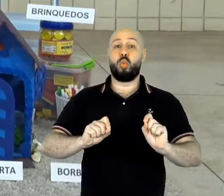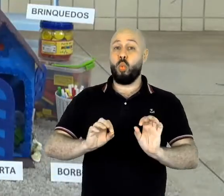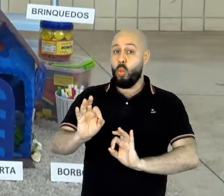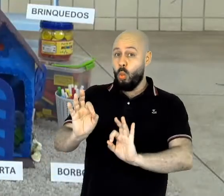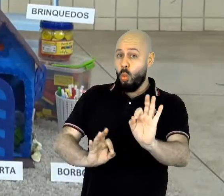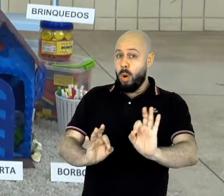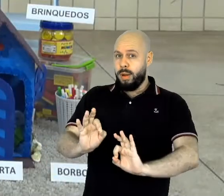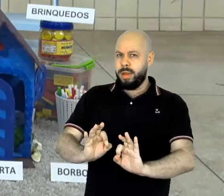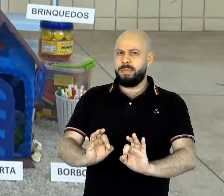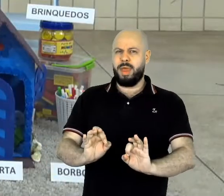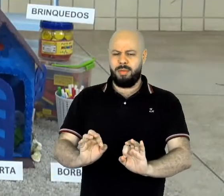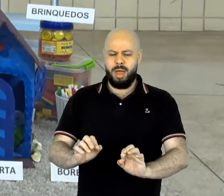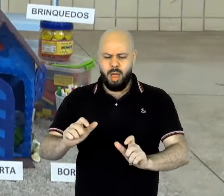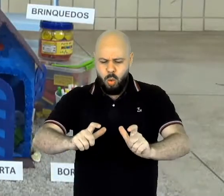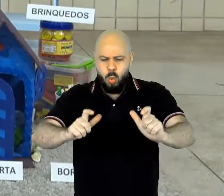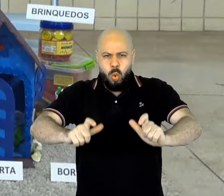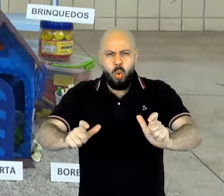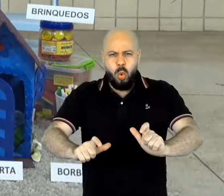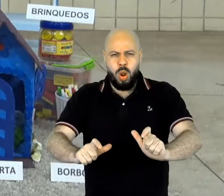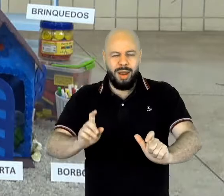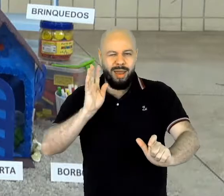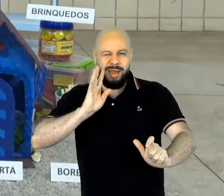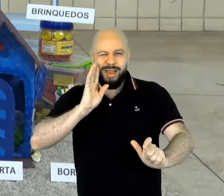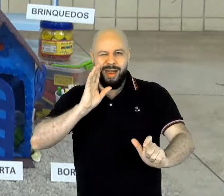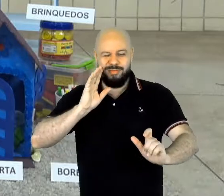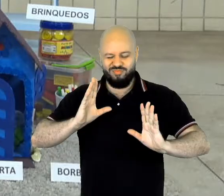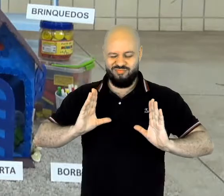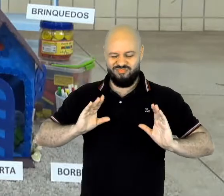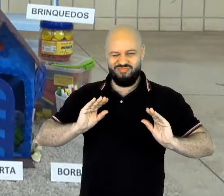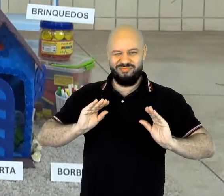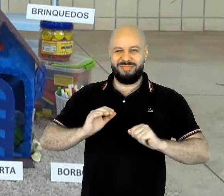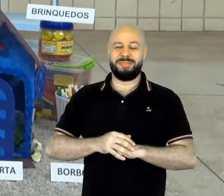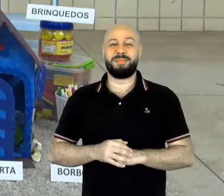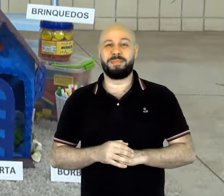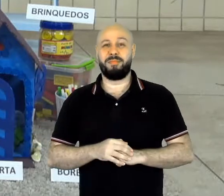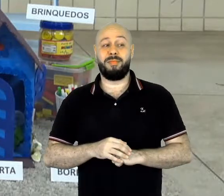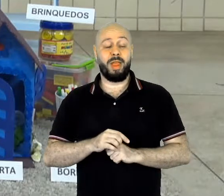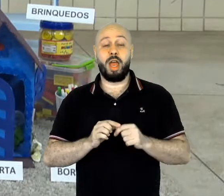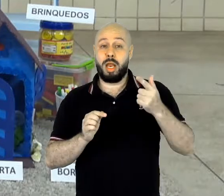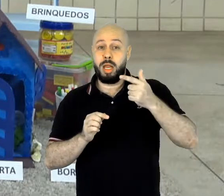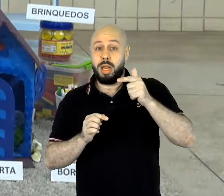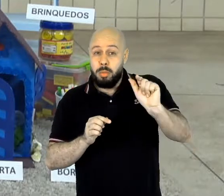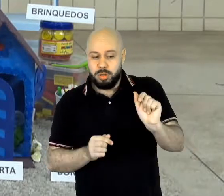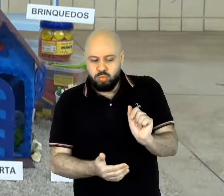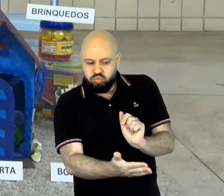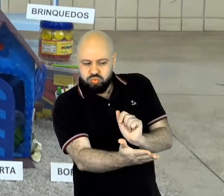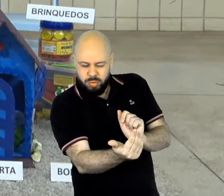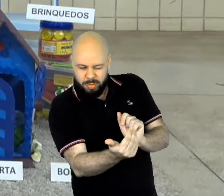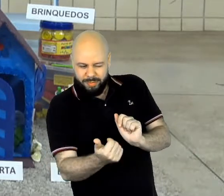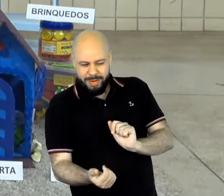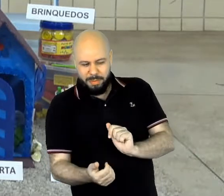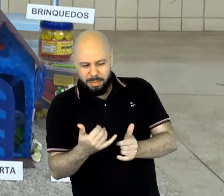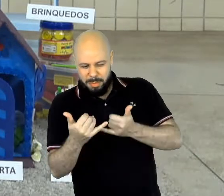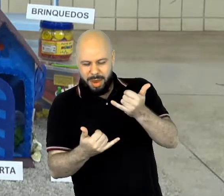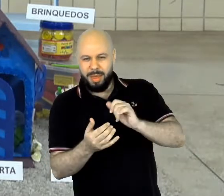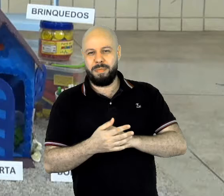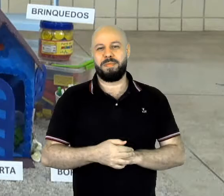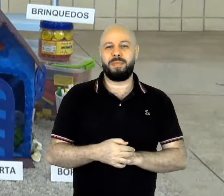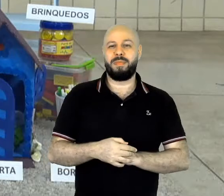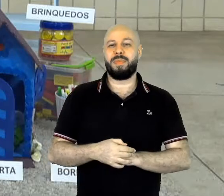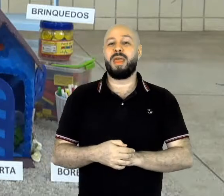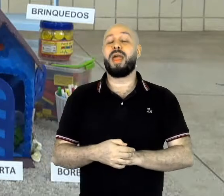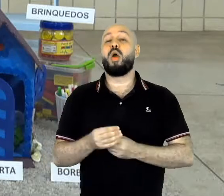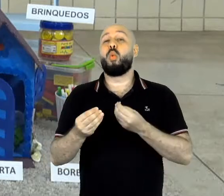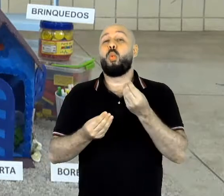no espaço bem legal, vai deixar bem aconchegante. Depois você vai chamar a sua criança e vai assistir e ouvir